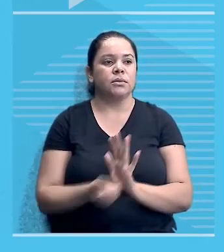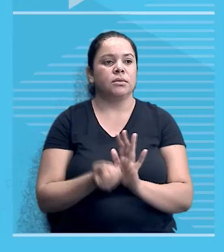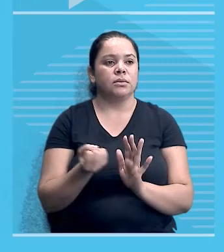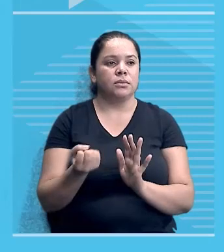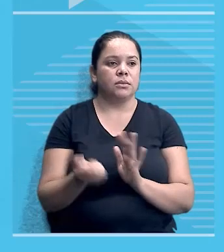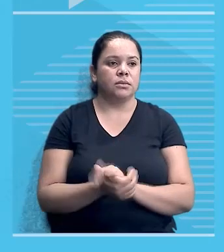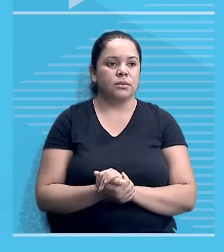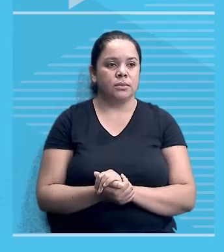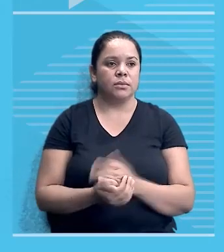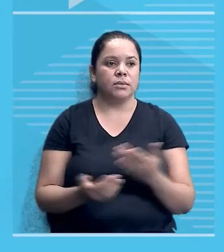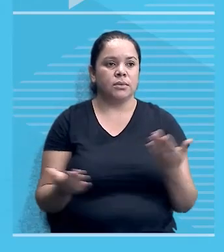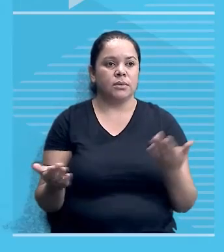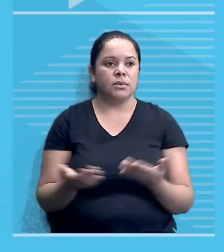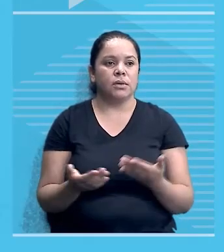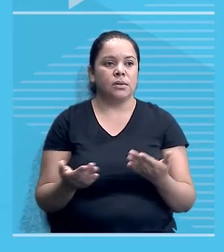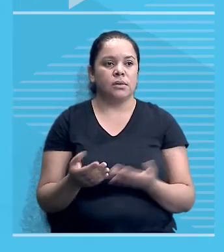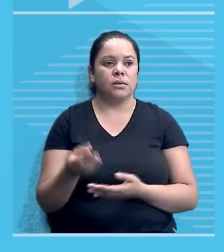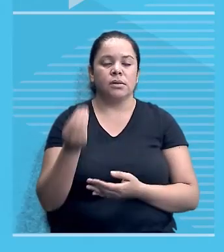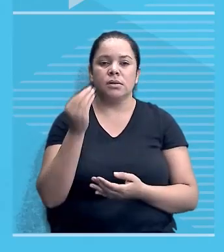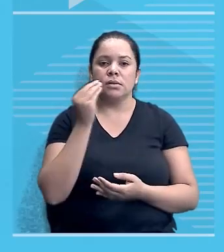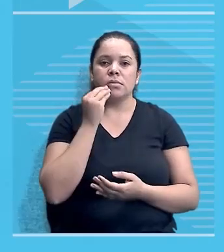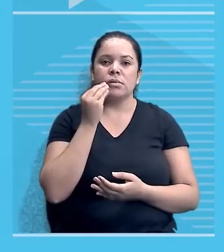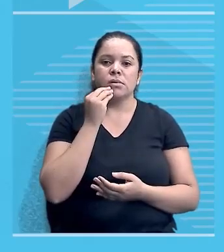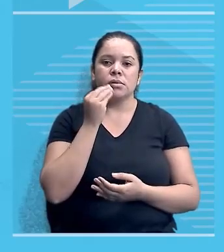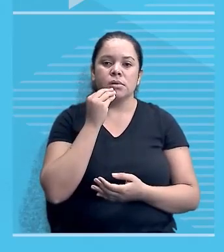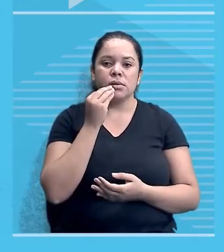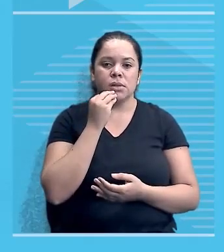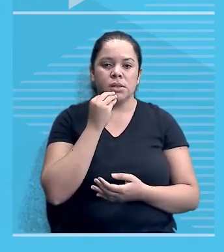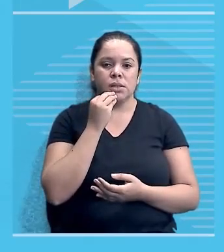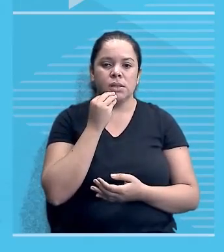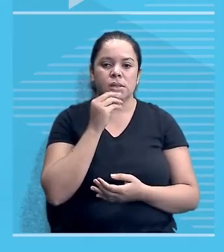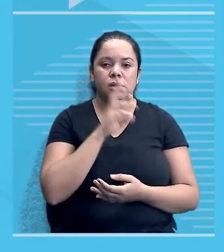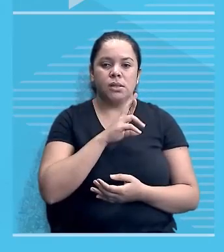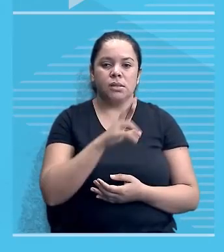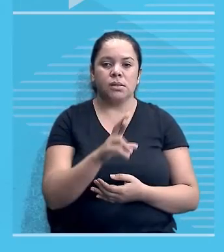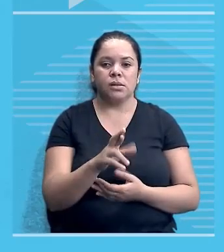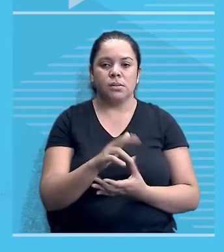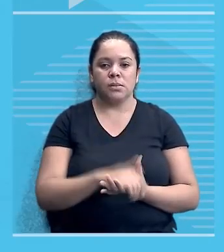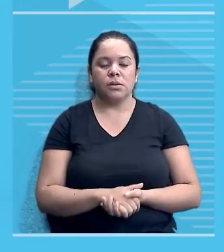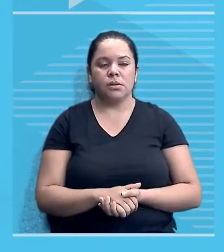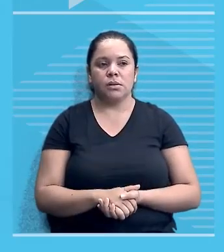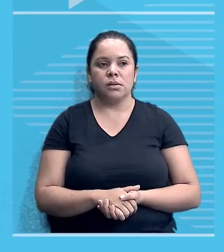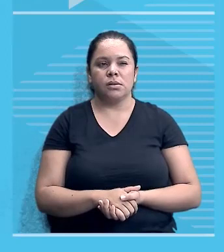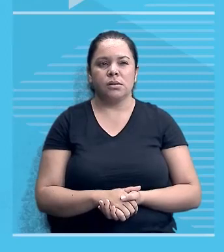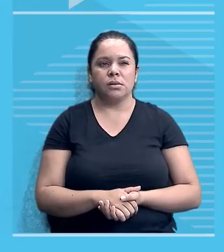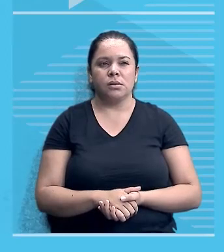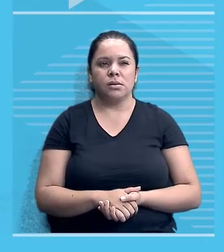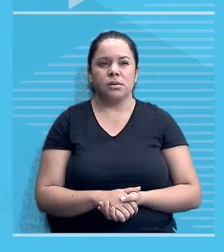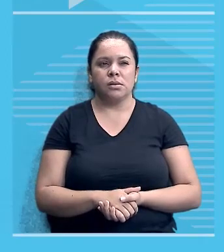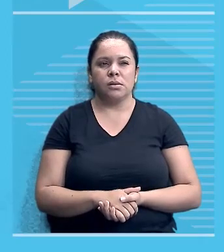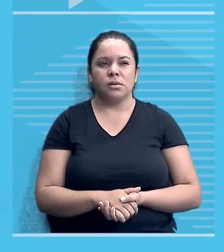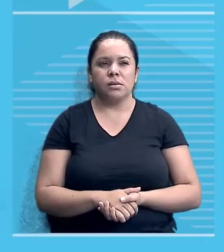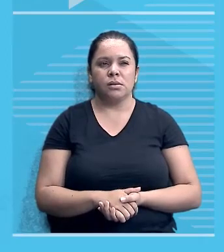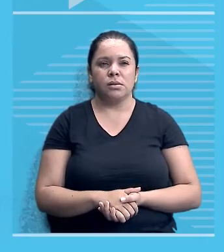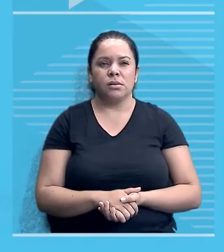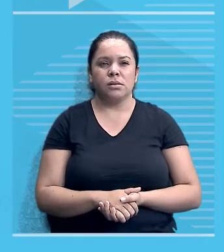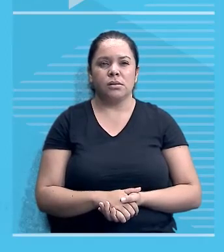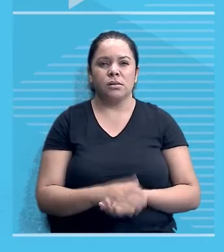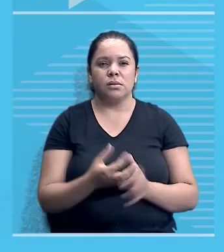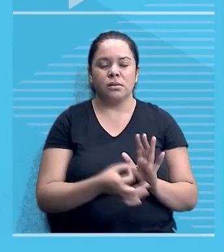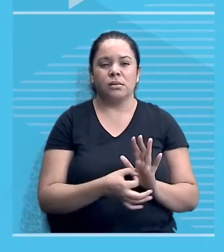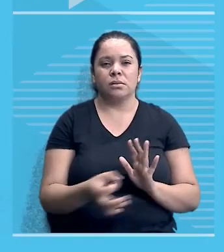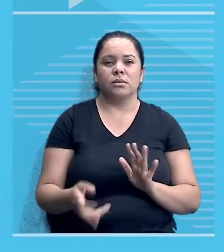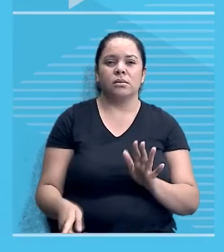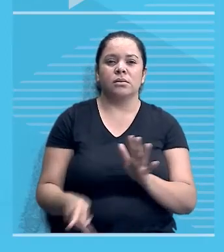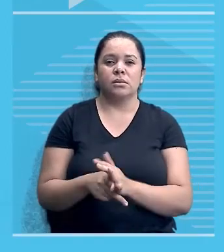aqui numa subjetiva para ver se eu consigo responder com minhas palavras tá entendendo Então dessa